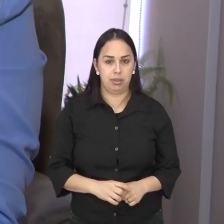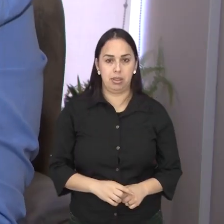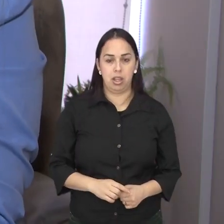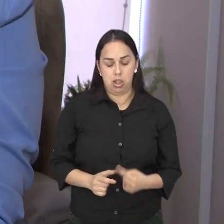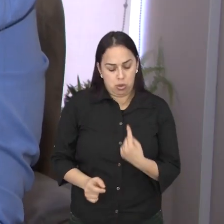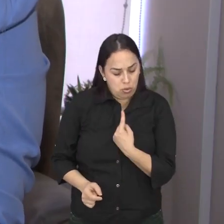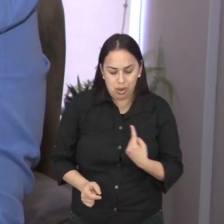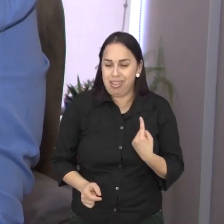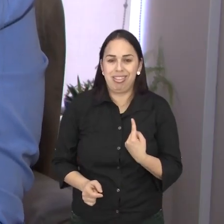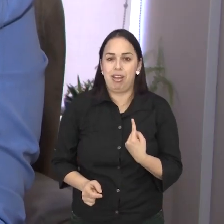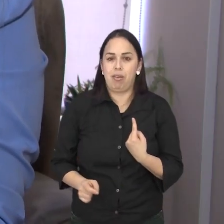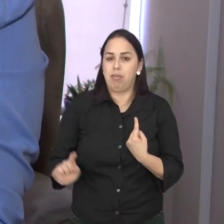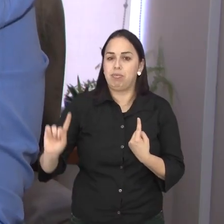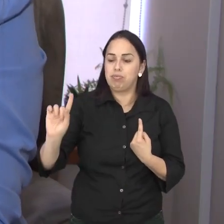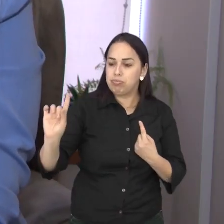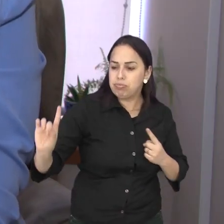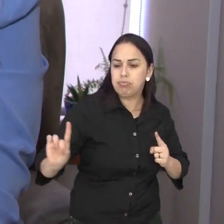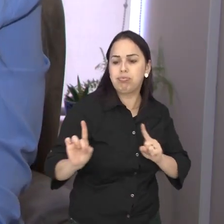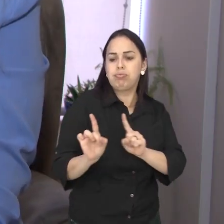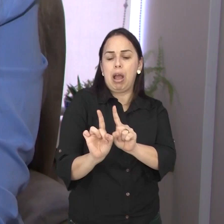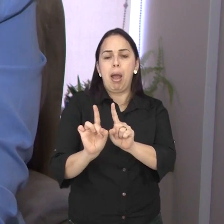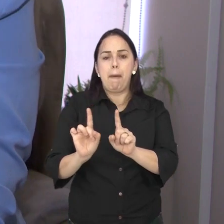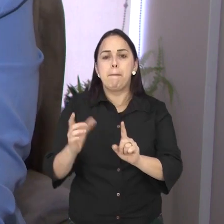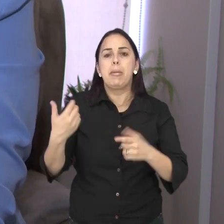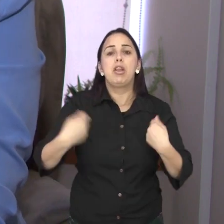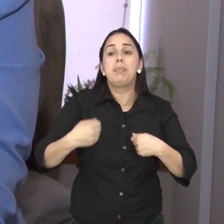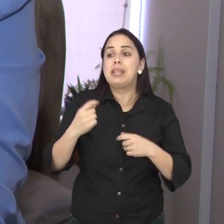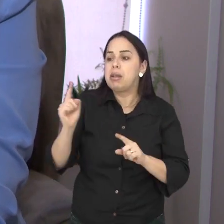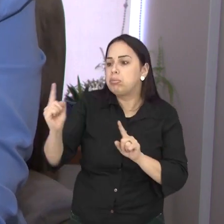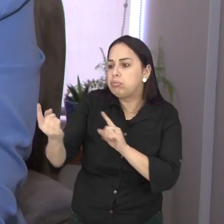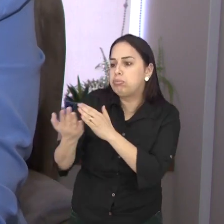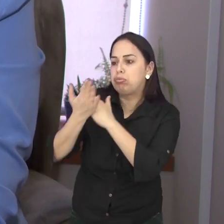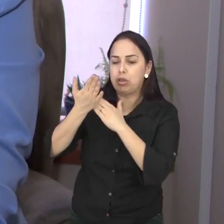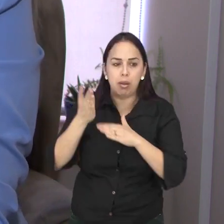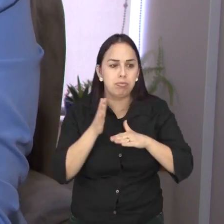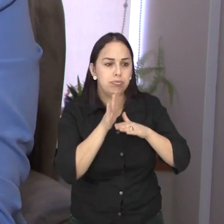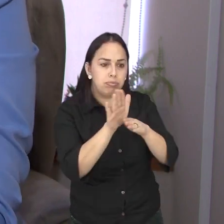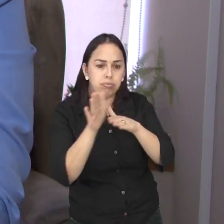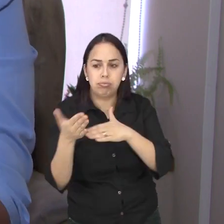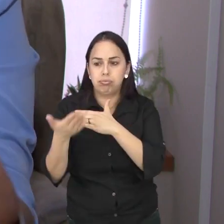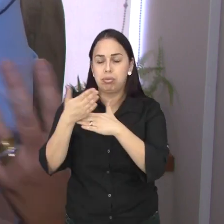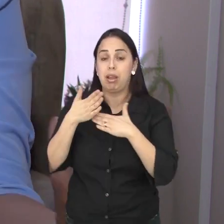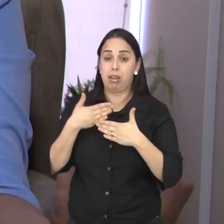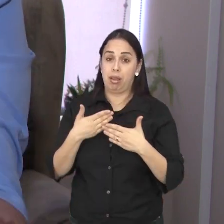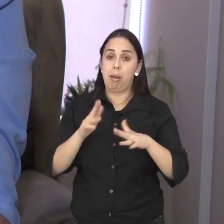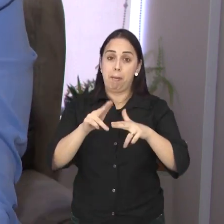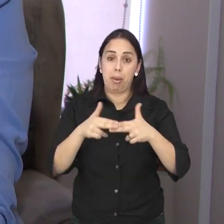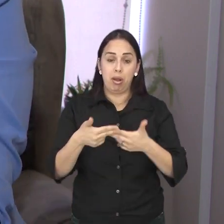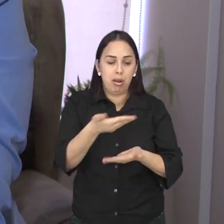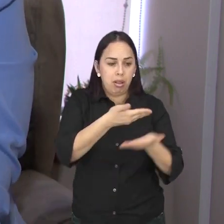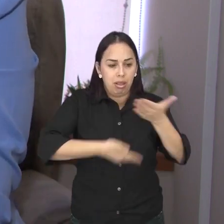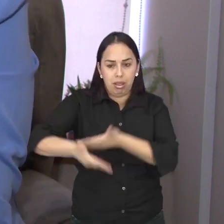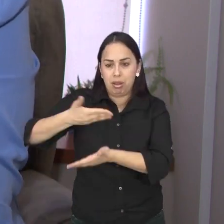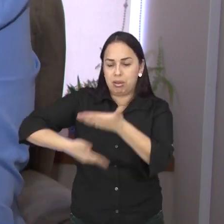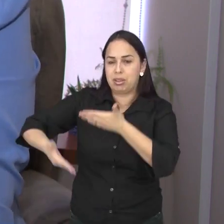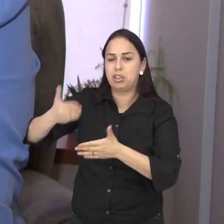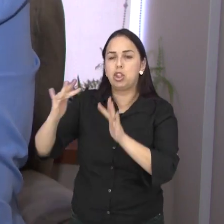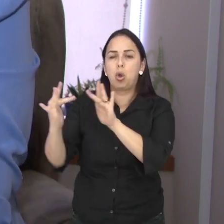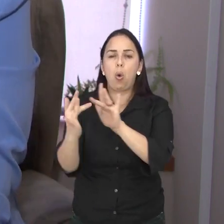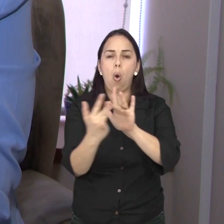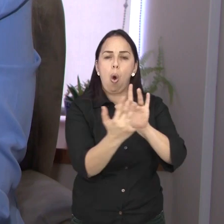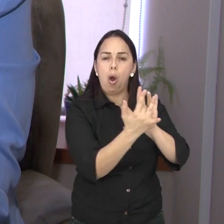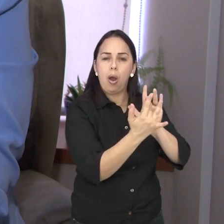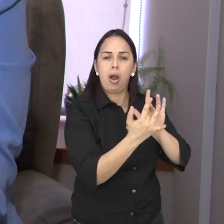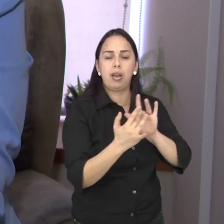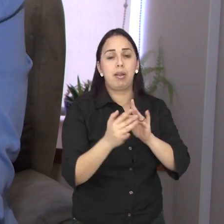Então, eu não estou sozinha, nós somos seres grupais, a gente precisa do outro, né? Então, essa rede que a gente pode ter de relacionamento,